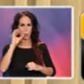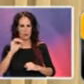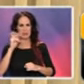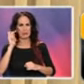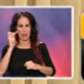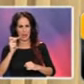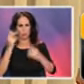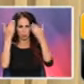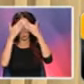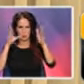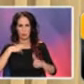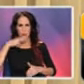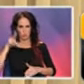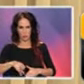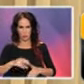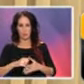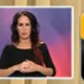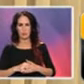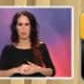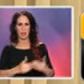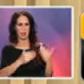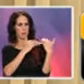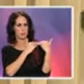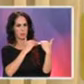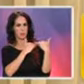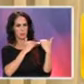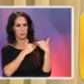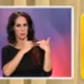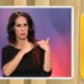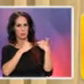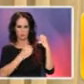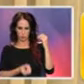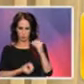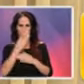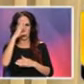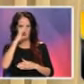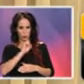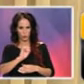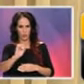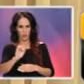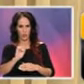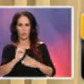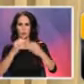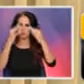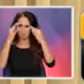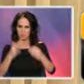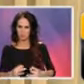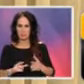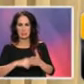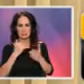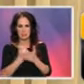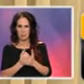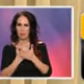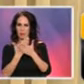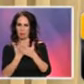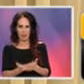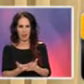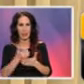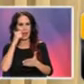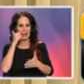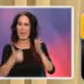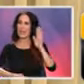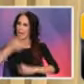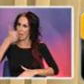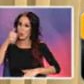democracia portuguesa, a responsabilidade de formar governo foi sempre atribuída a quem